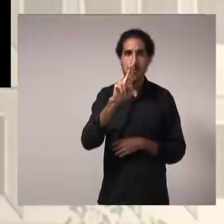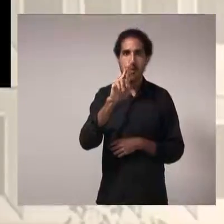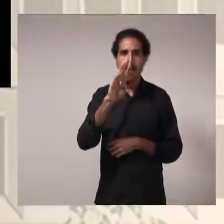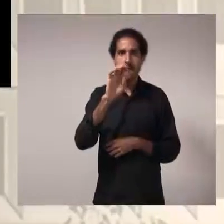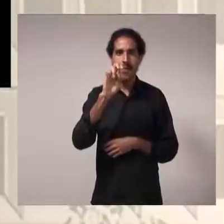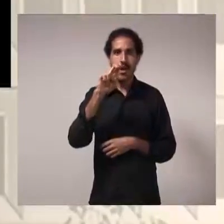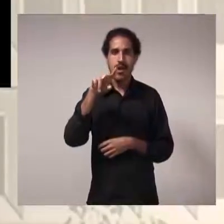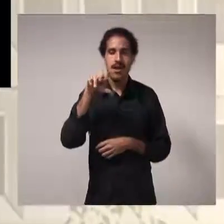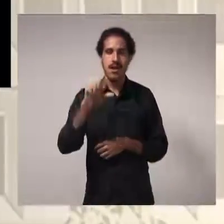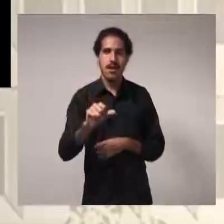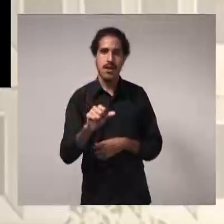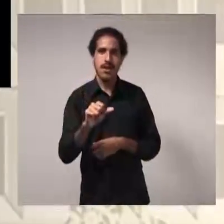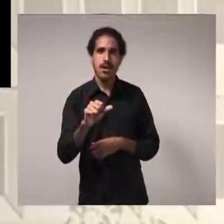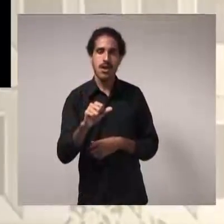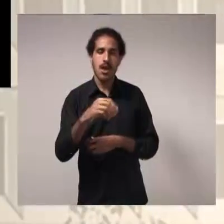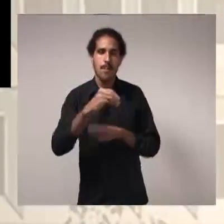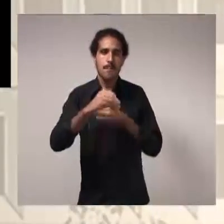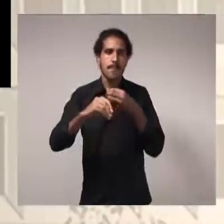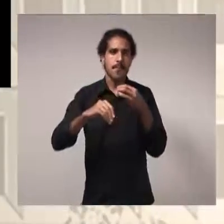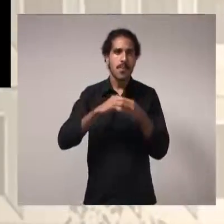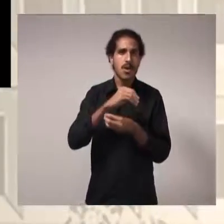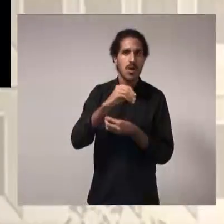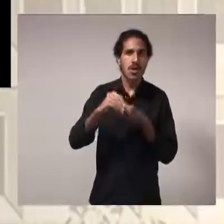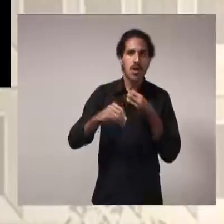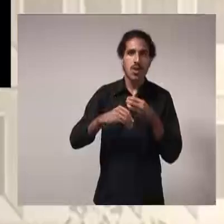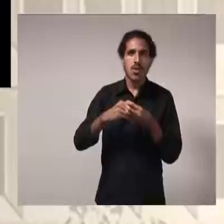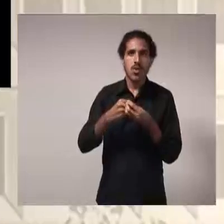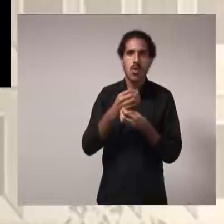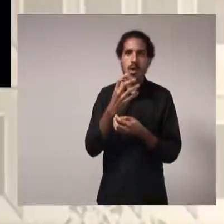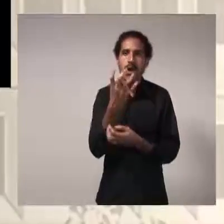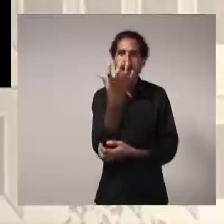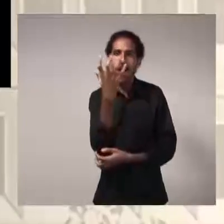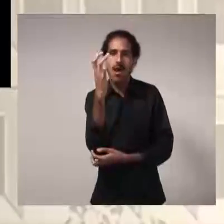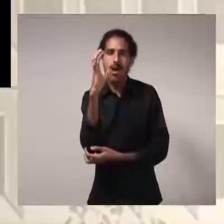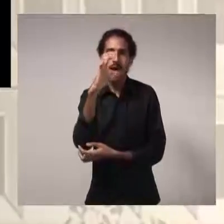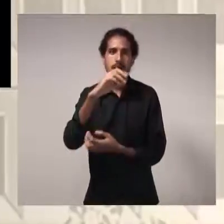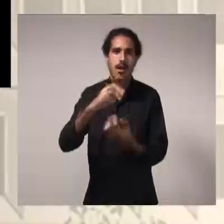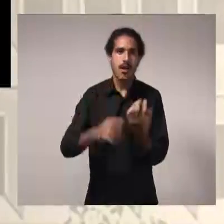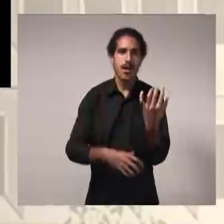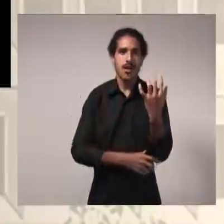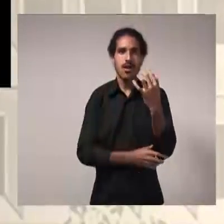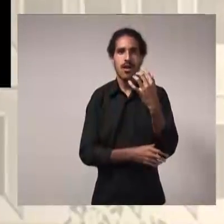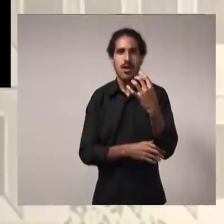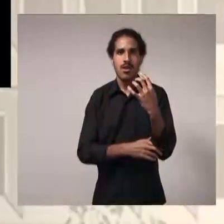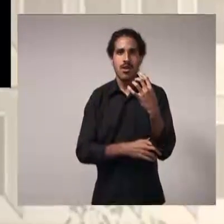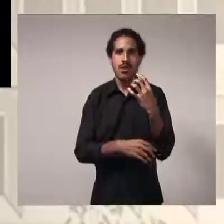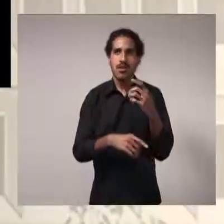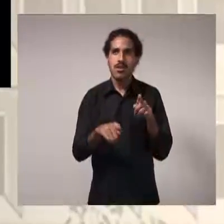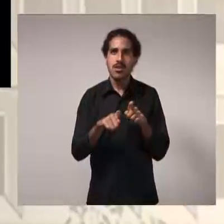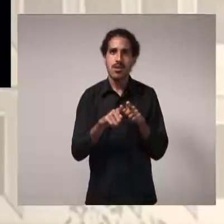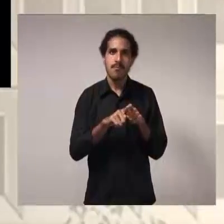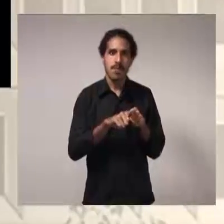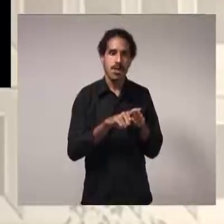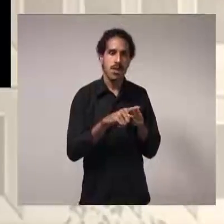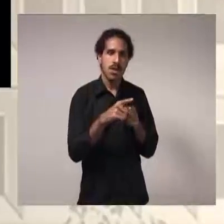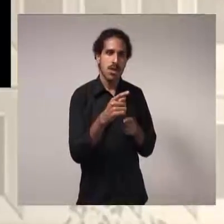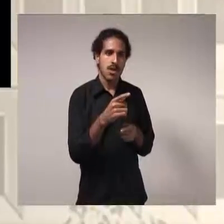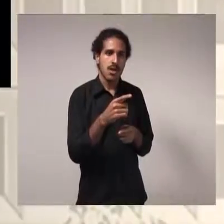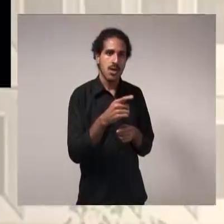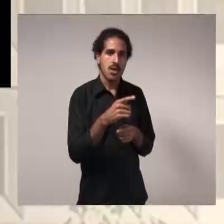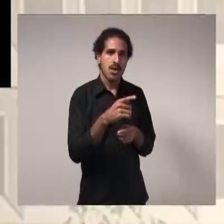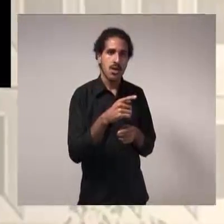conjunto de elementos vegetais no qual você pode extrair